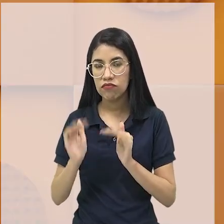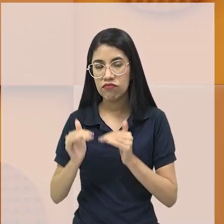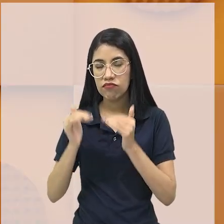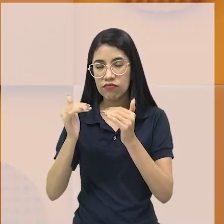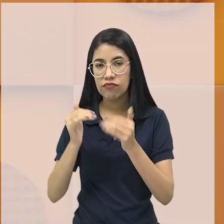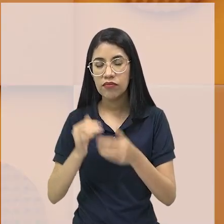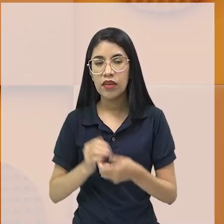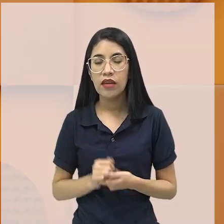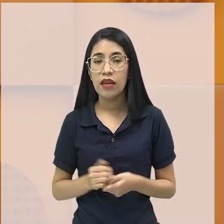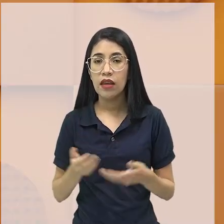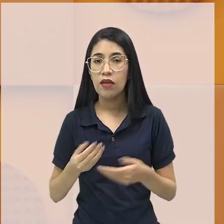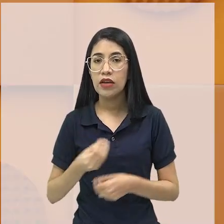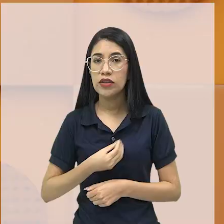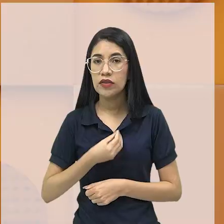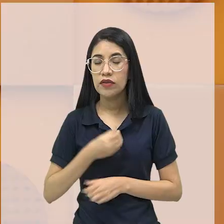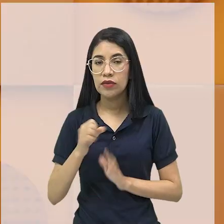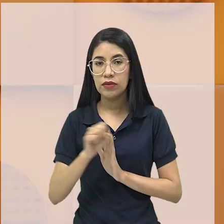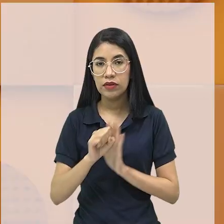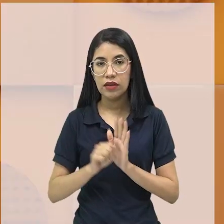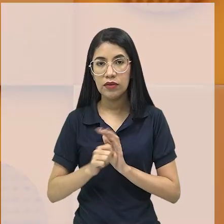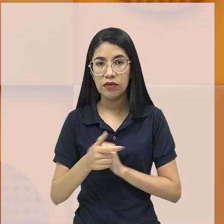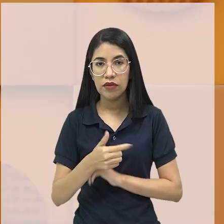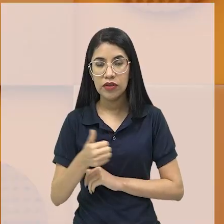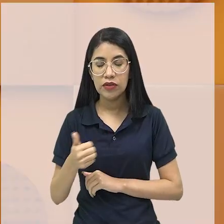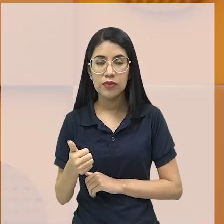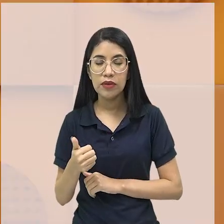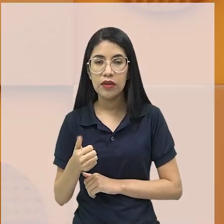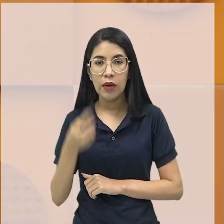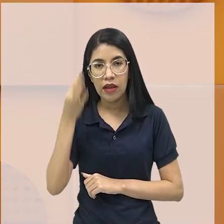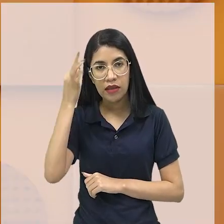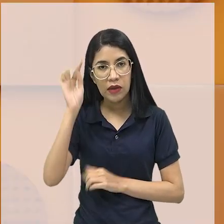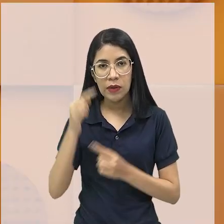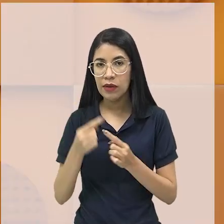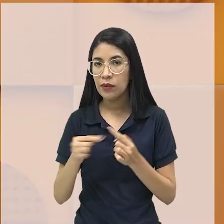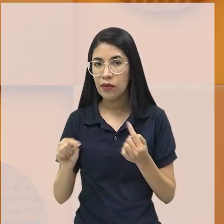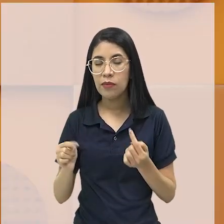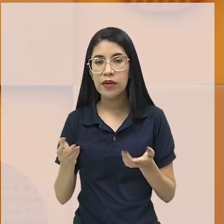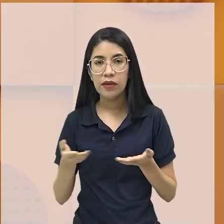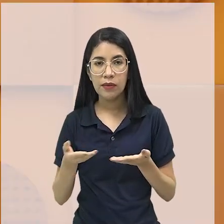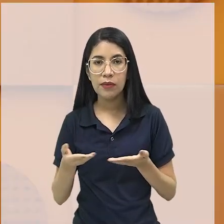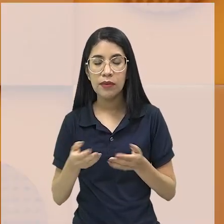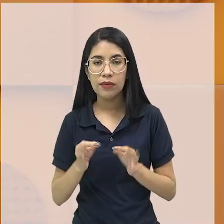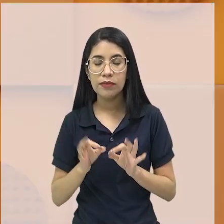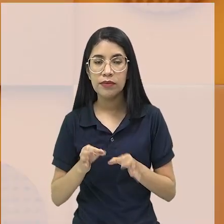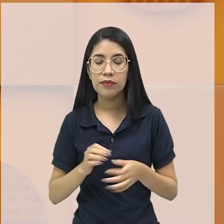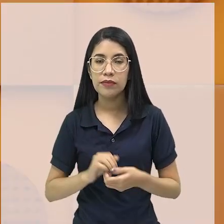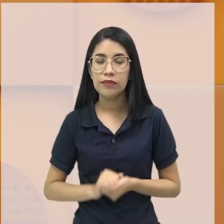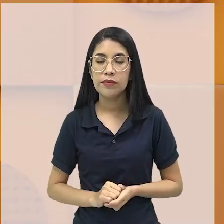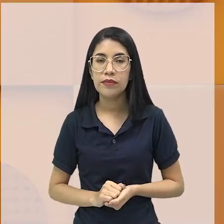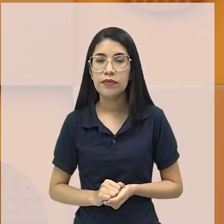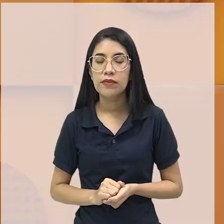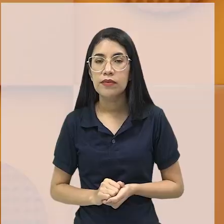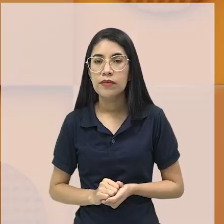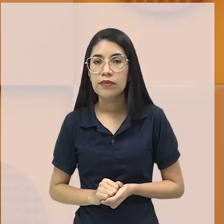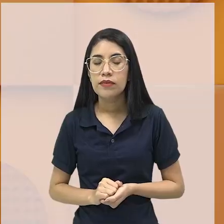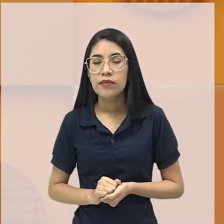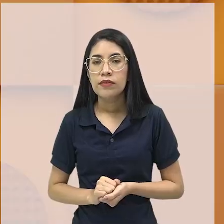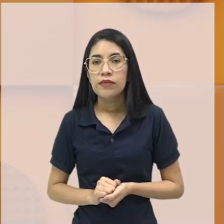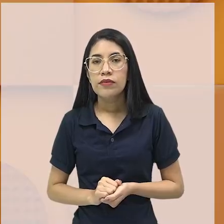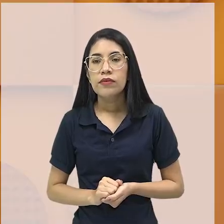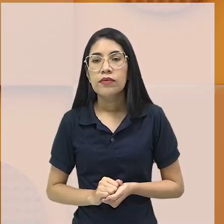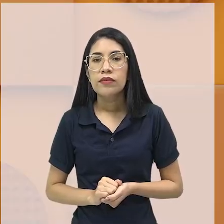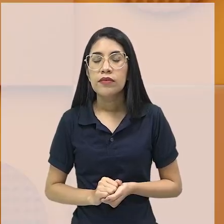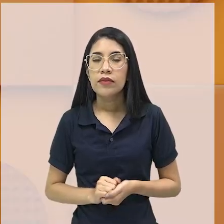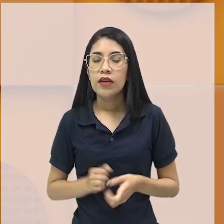tá? Estamos no século XXI, né? Esse tipo de teoria já não é bem aceito em nenhum ramo acadêmico, tá bom?